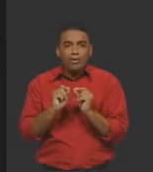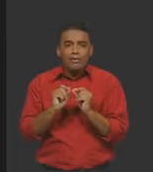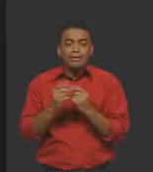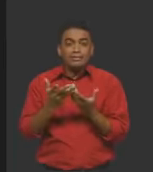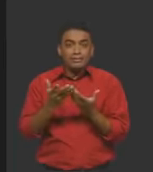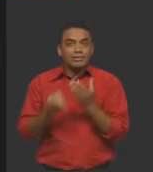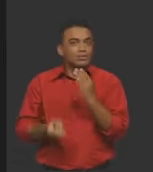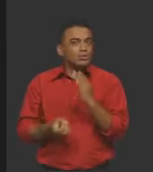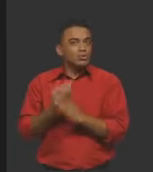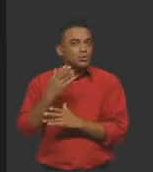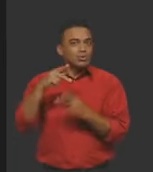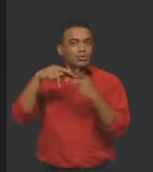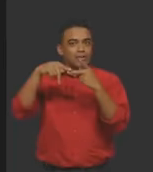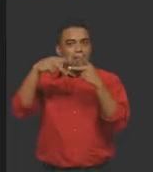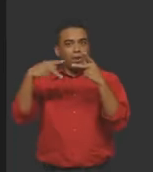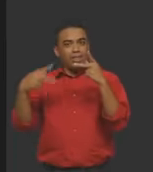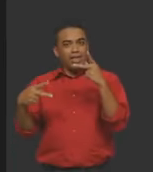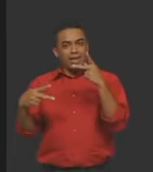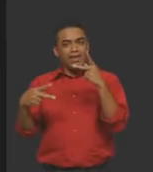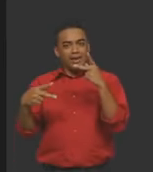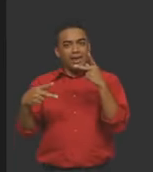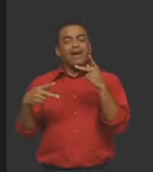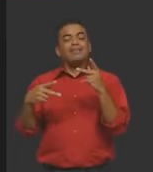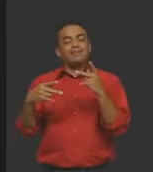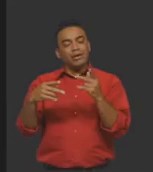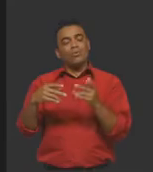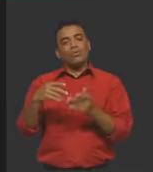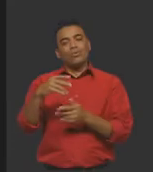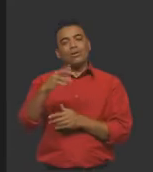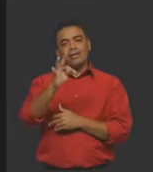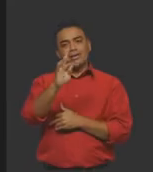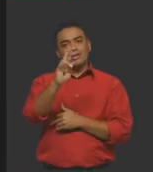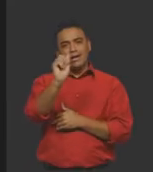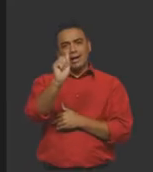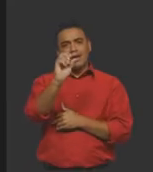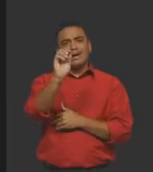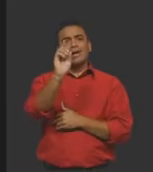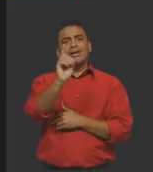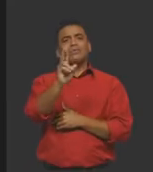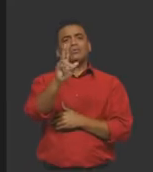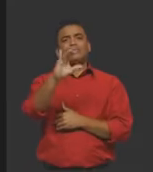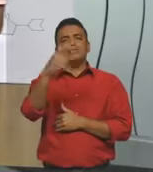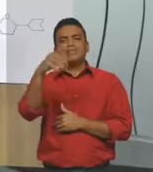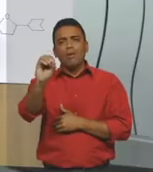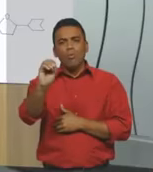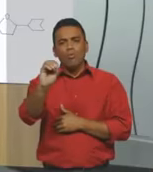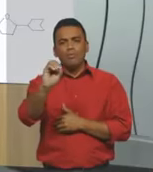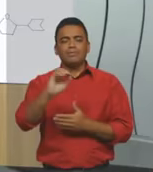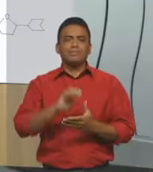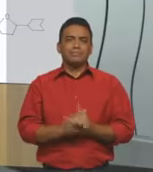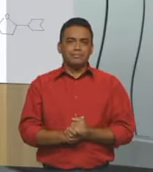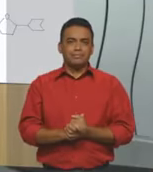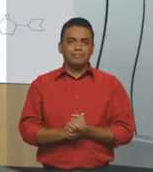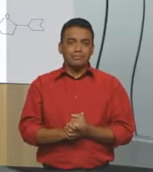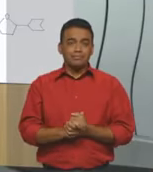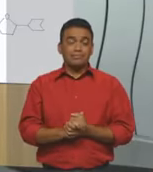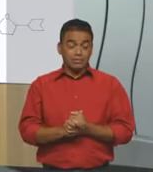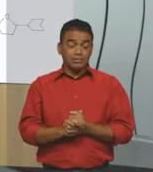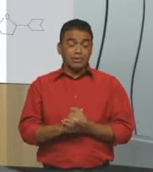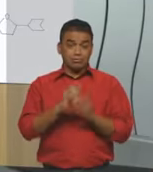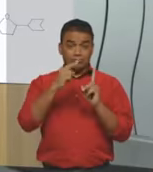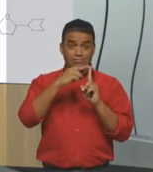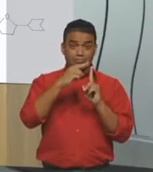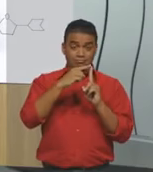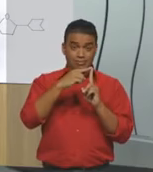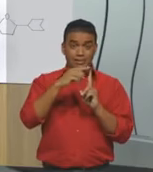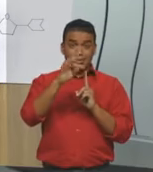a proteína, eu chamo de tradução. Nós vamos ver aqui hoje, então, na nossa aula de hoje, a transcrição e